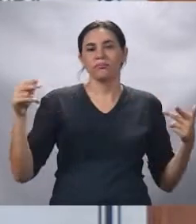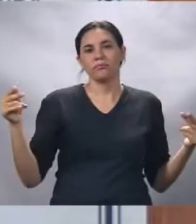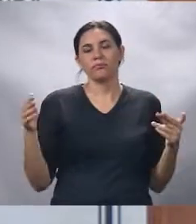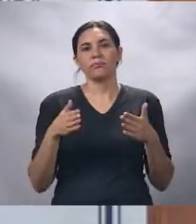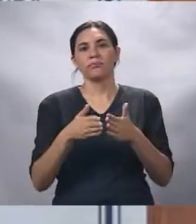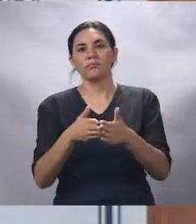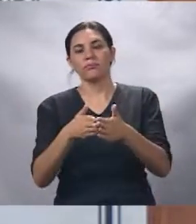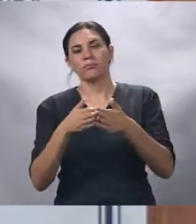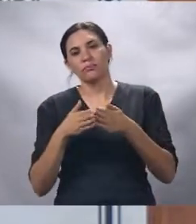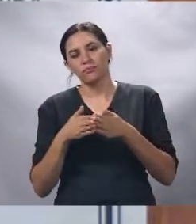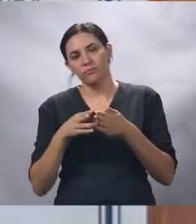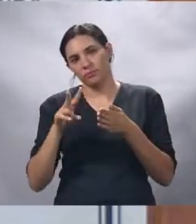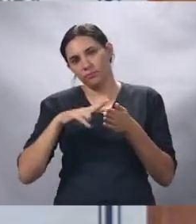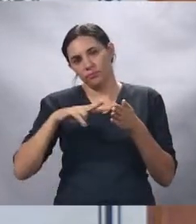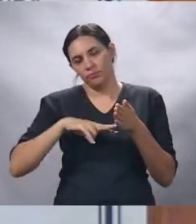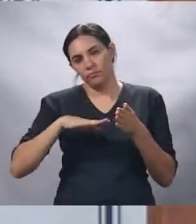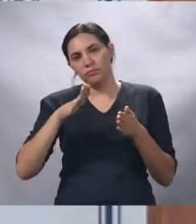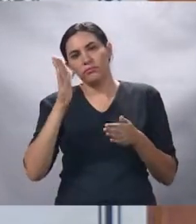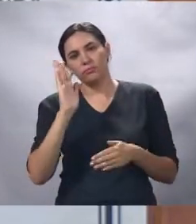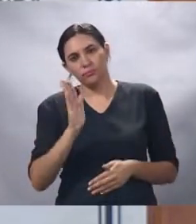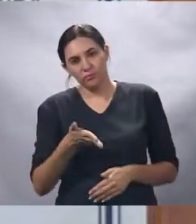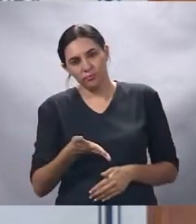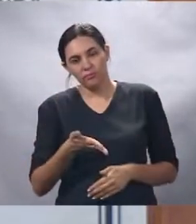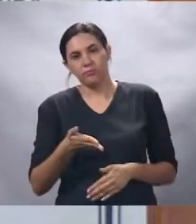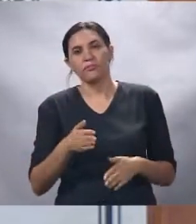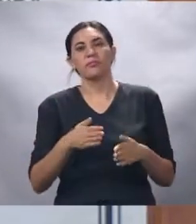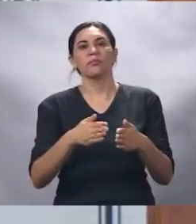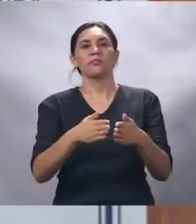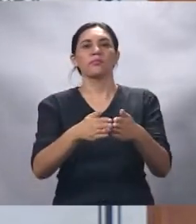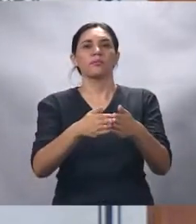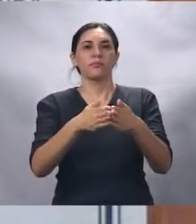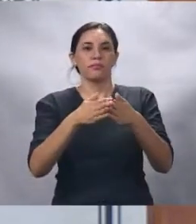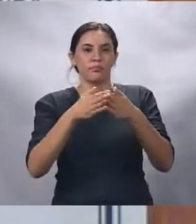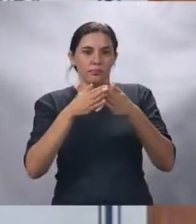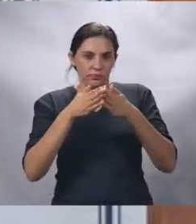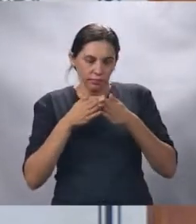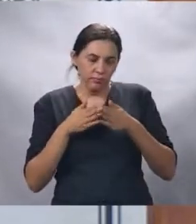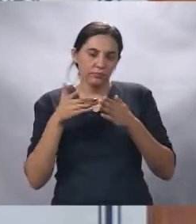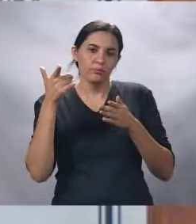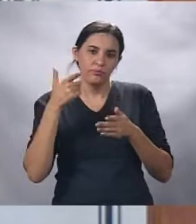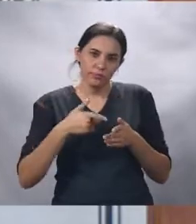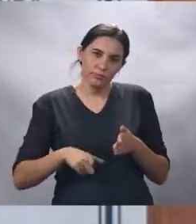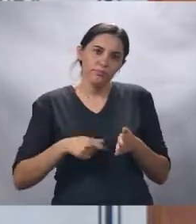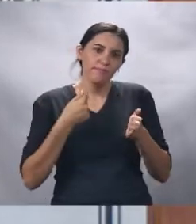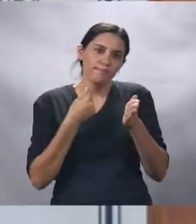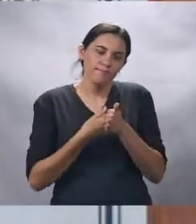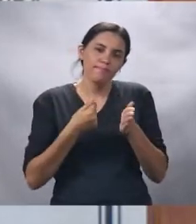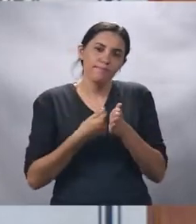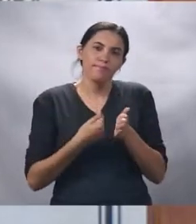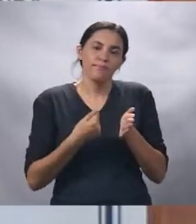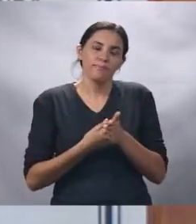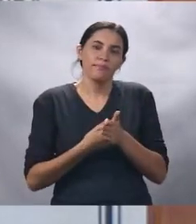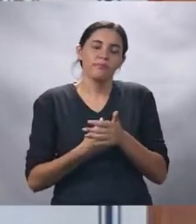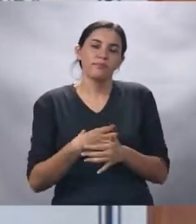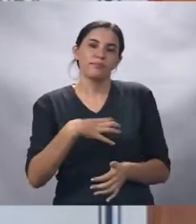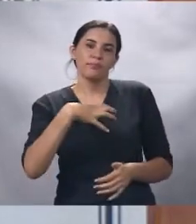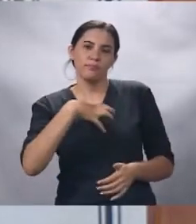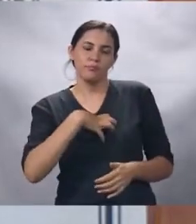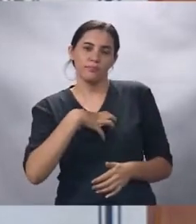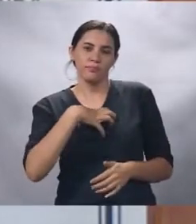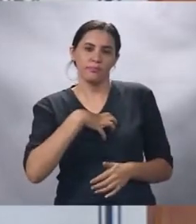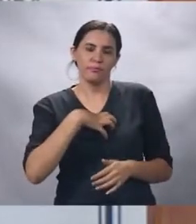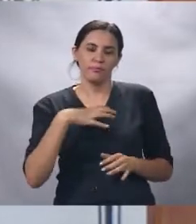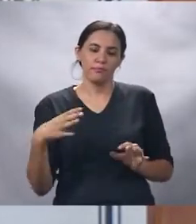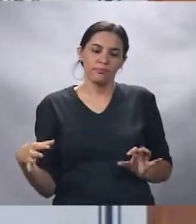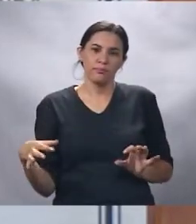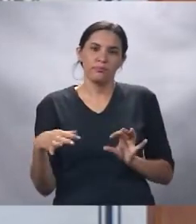já foi lido, é uma reiteração, né? É uma insistência nossa aqui no sentido de